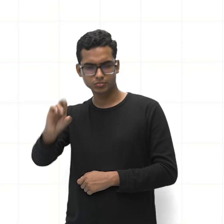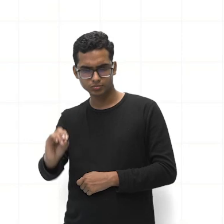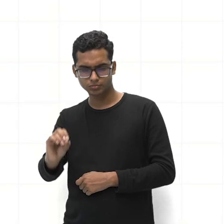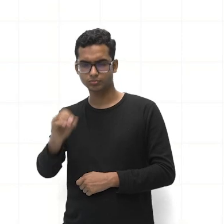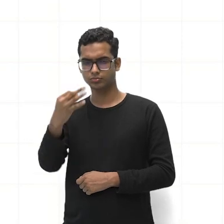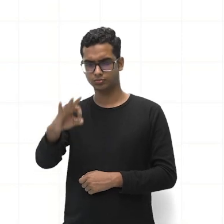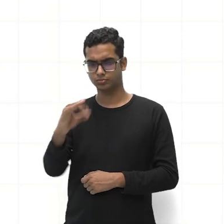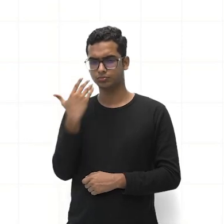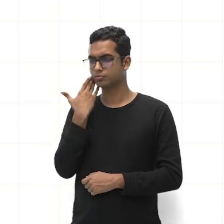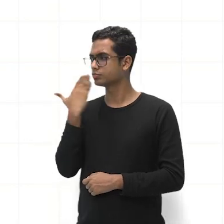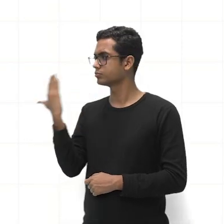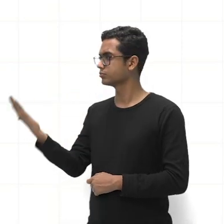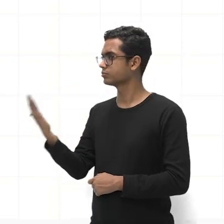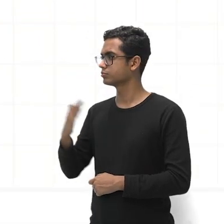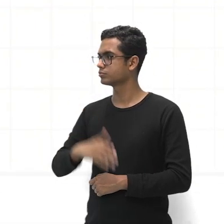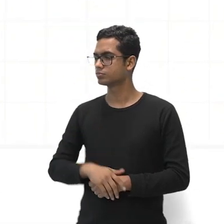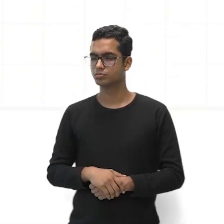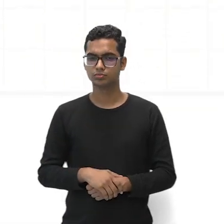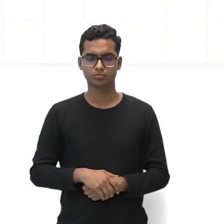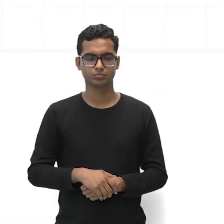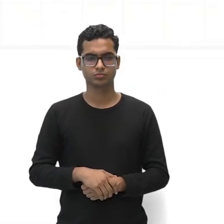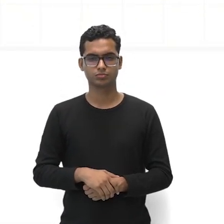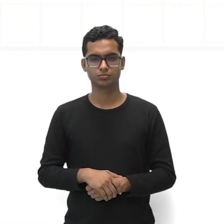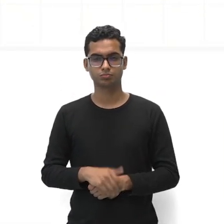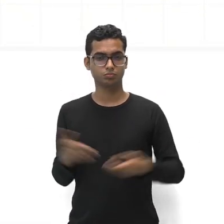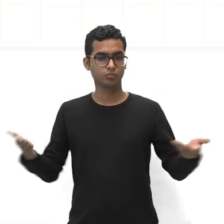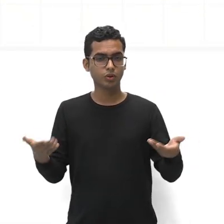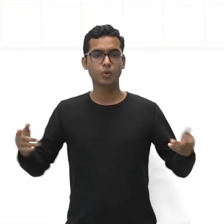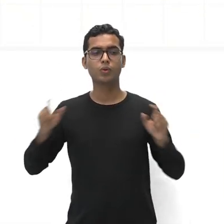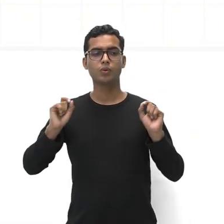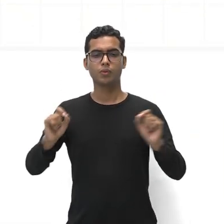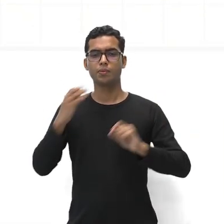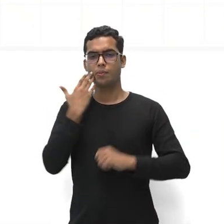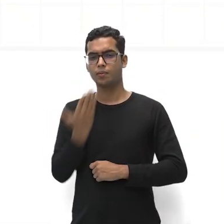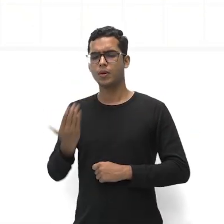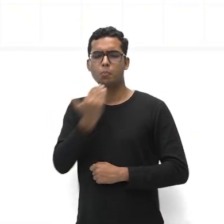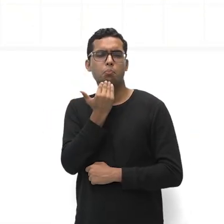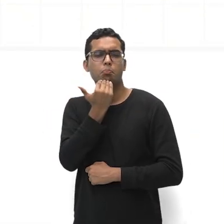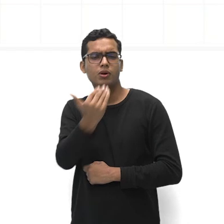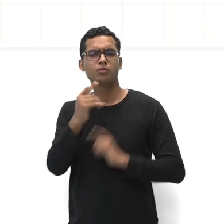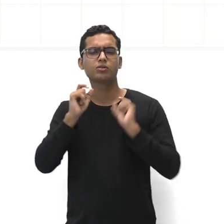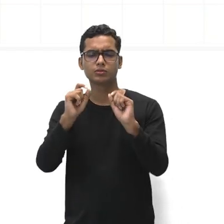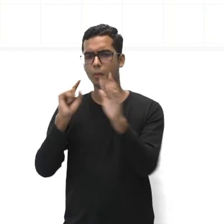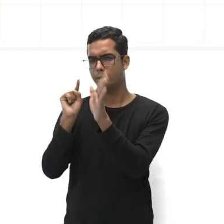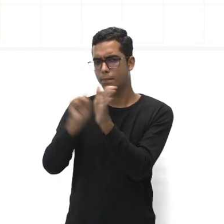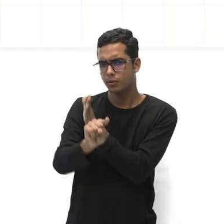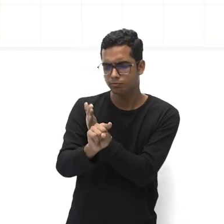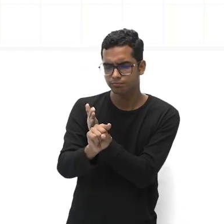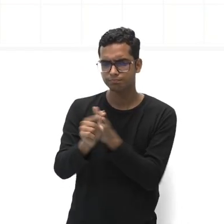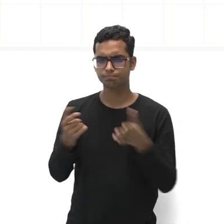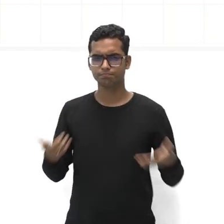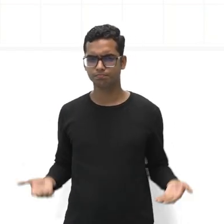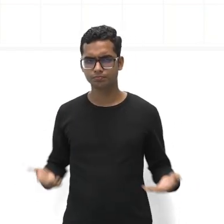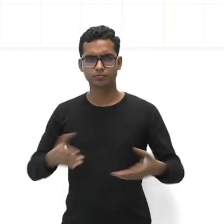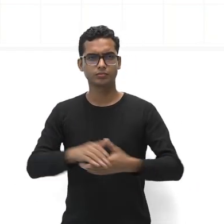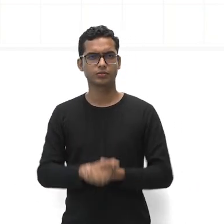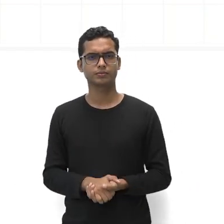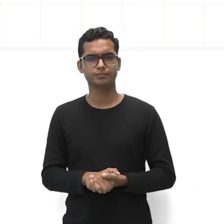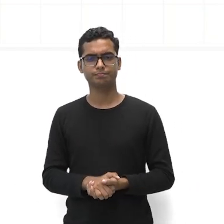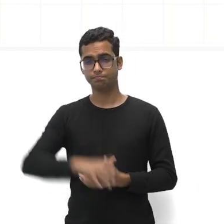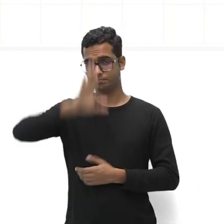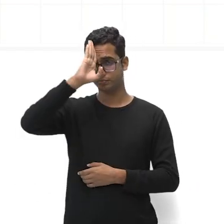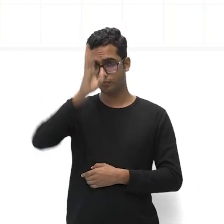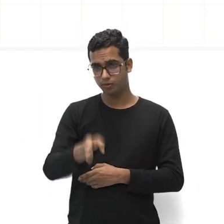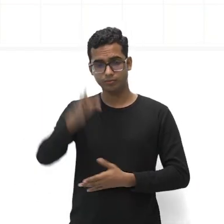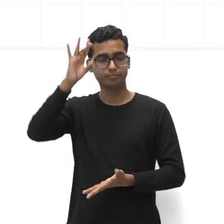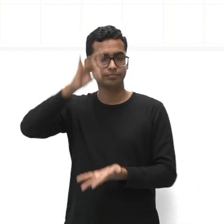regular. Beleza. Então, o que a questão aqui está pedindo? Né? Aqui não foi bem